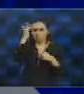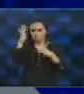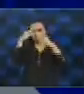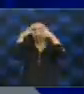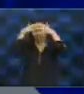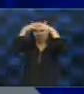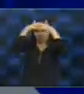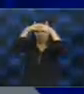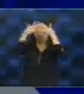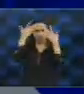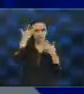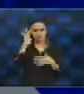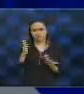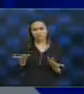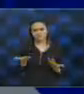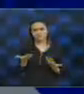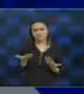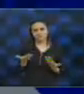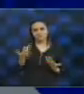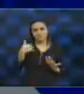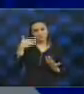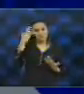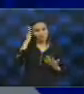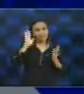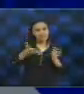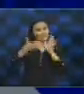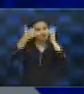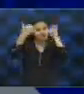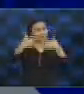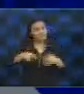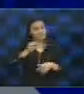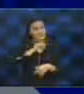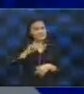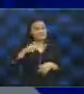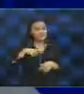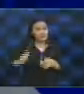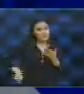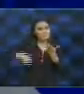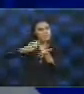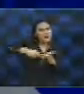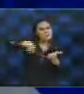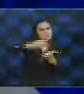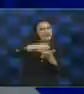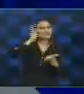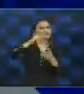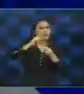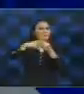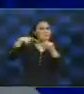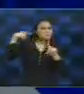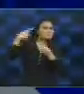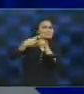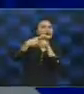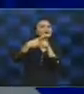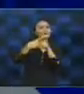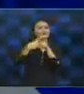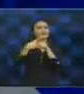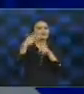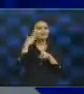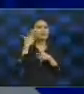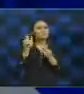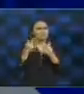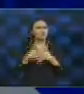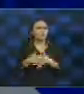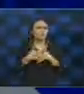se aquilo fosse realizado, custaria R$1.500.000 a mais, além das nossas possibilidades orçamentárias. Isso é uma coisa muito